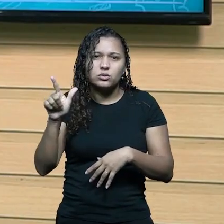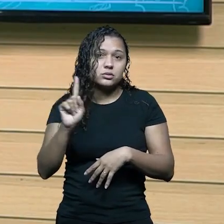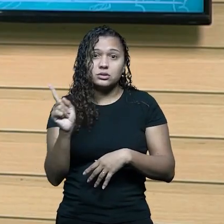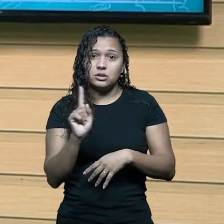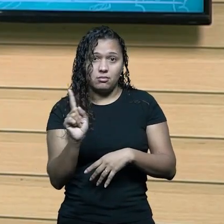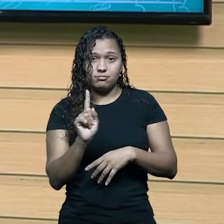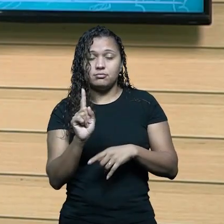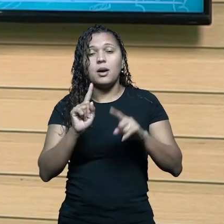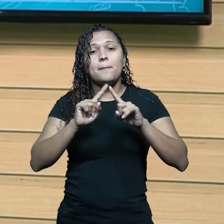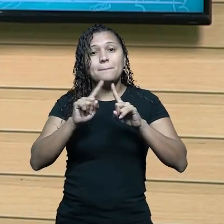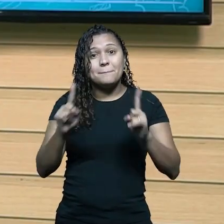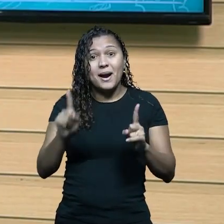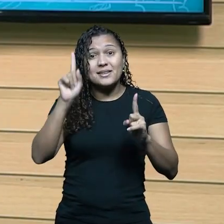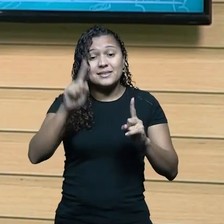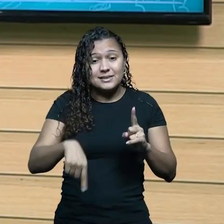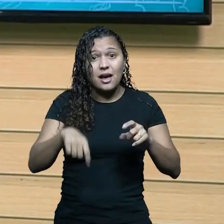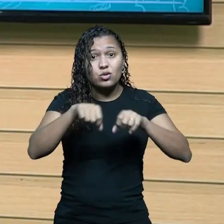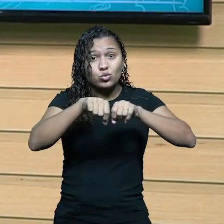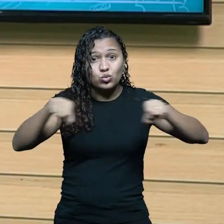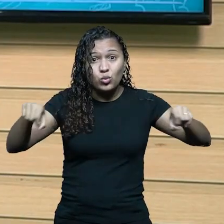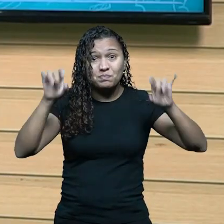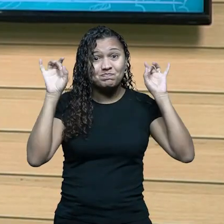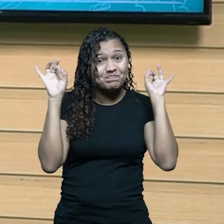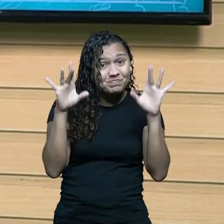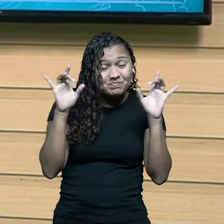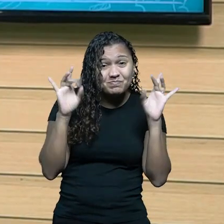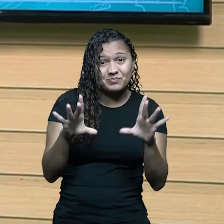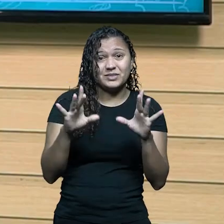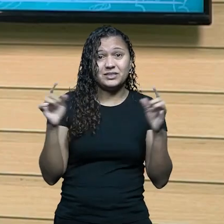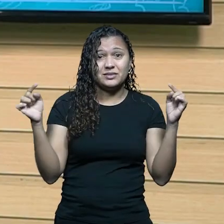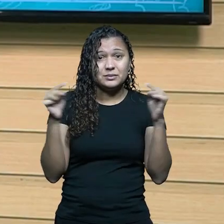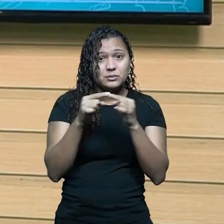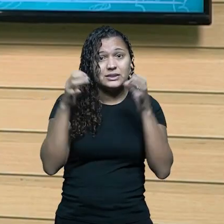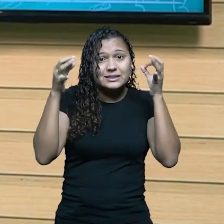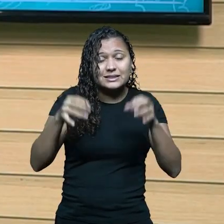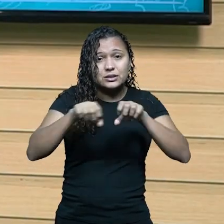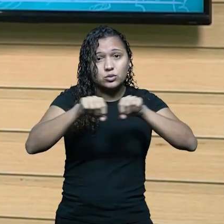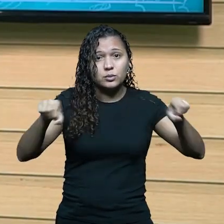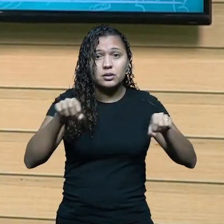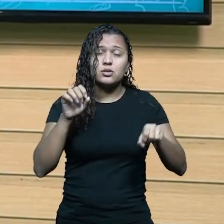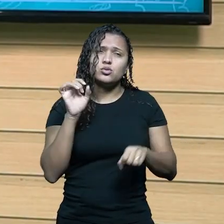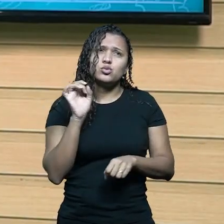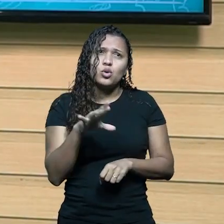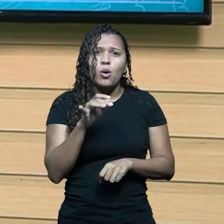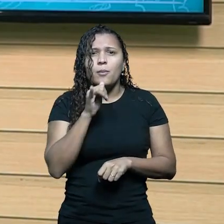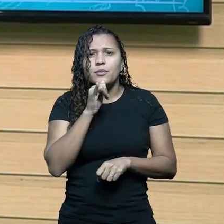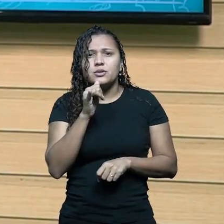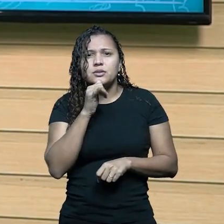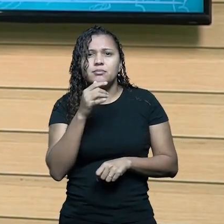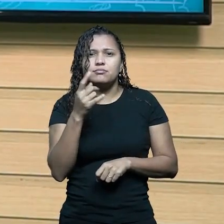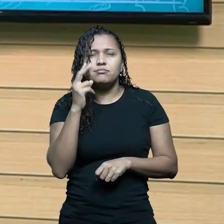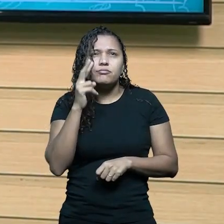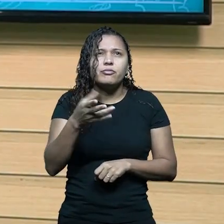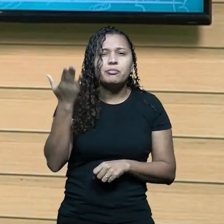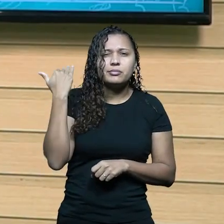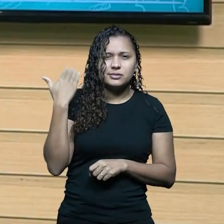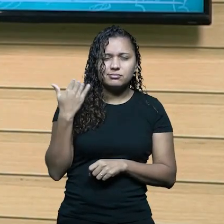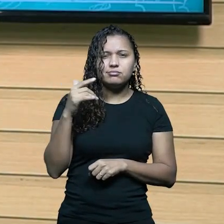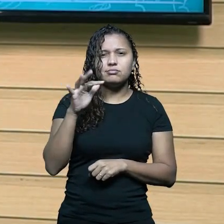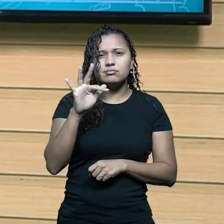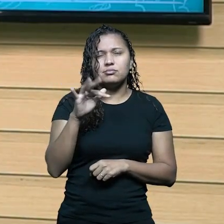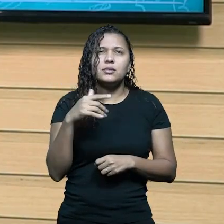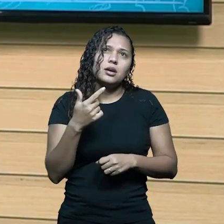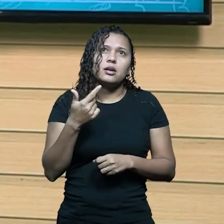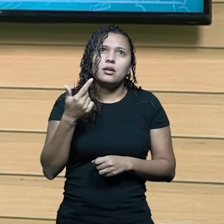visto, mas sim planta específica da tubulação, não apenas das tubulações que a gente viu anteriormente, do